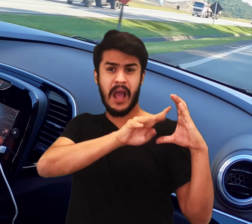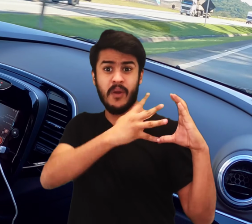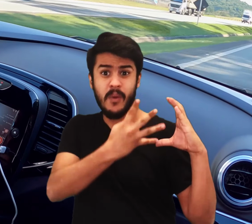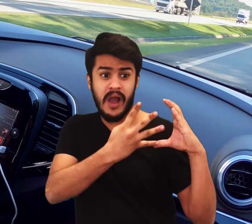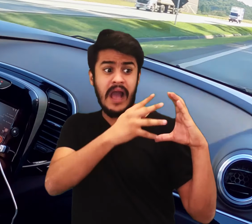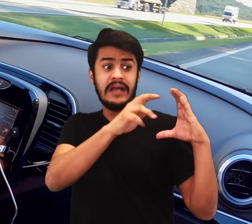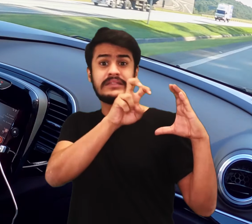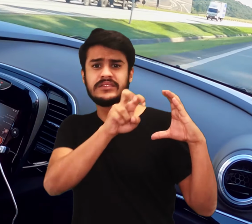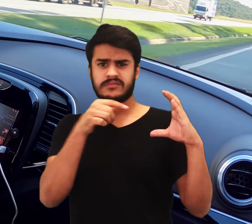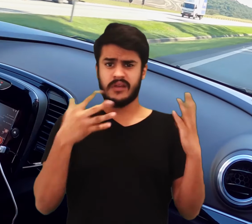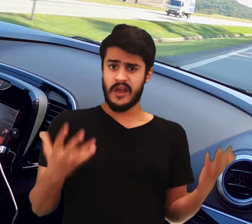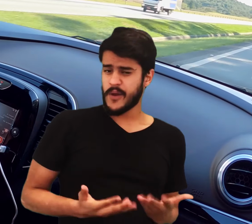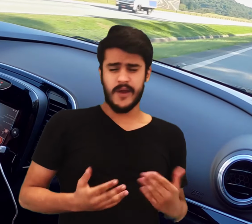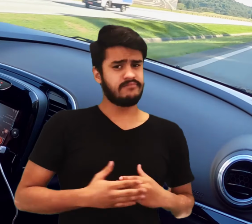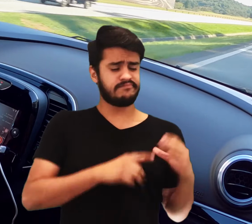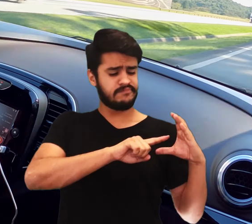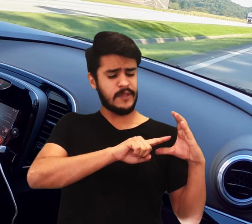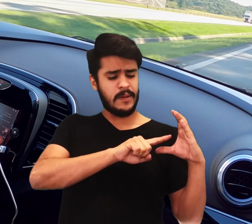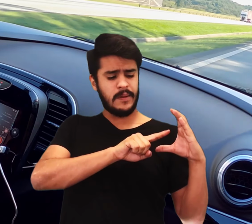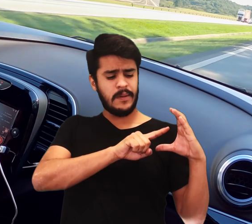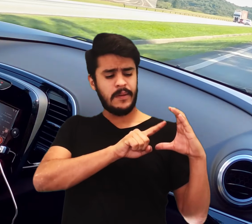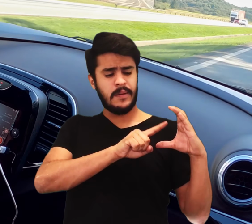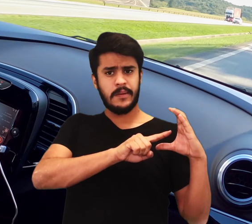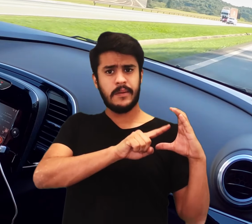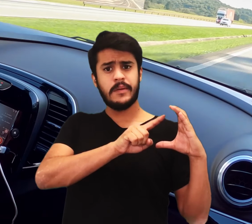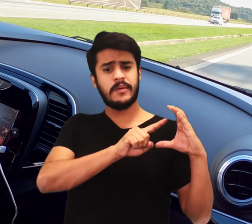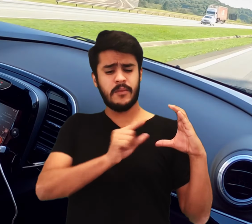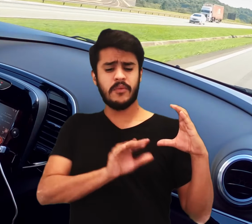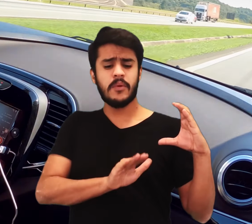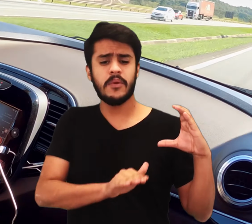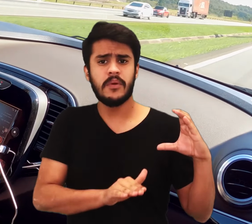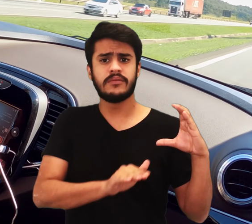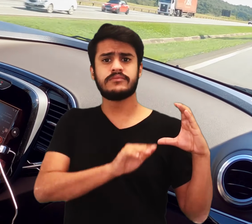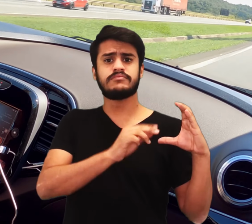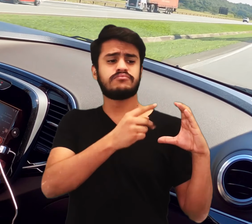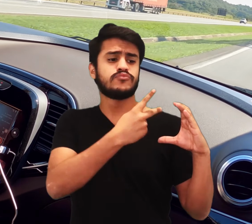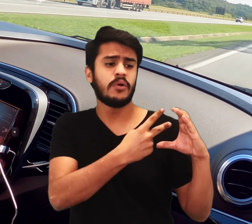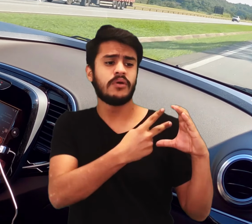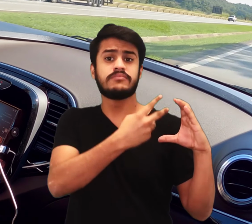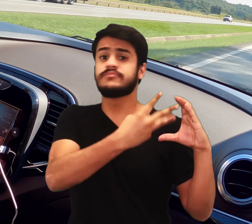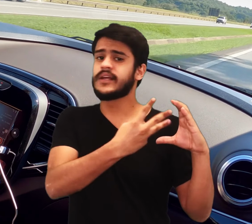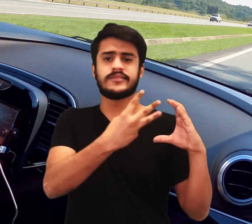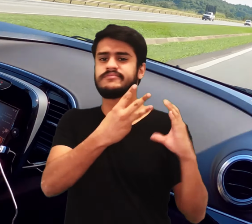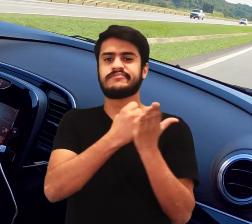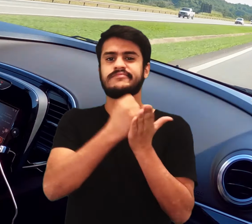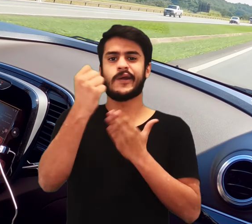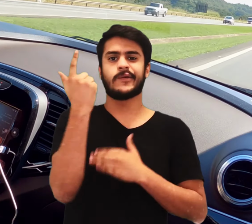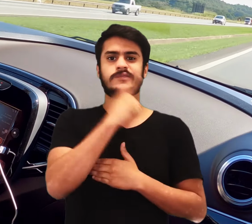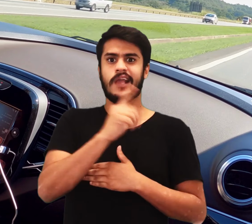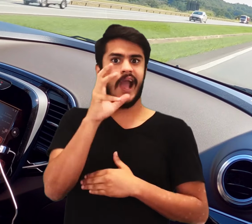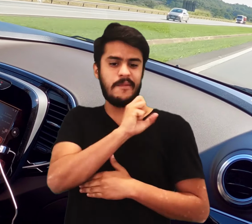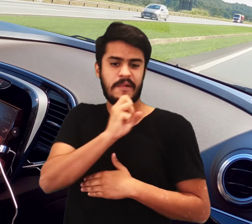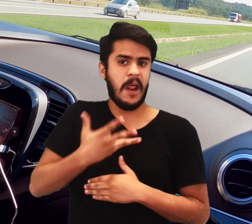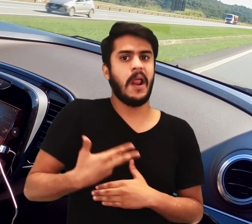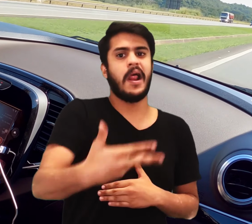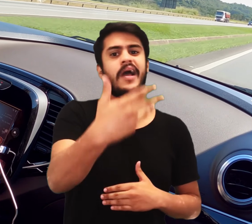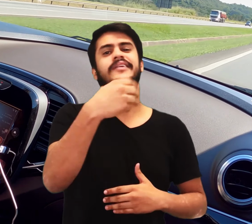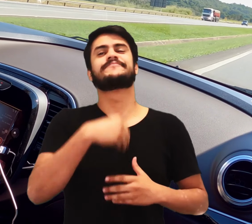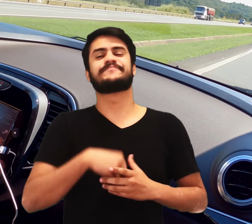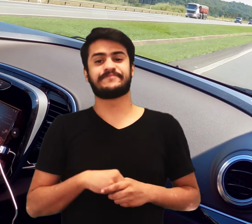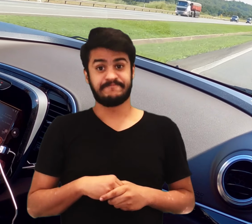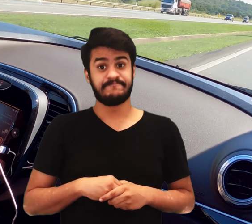4.000, chegar perto de 5.000 RPM, aqui não, então não subidinha como essa aqui, pisa um pouquinho mais, chegou em 3.000 RPM, ali a velocidade crescendo, veja,